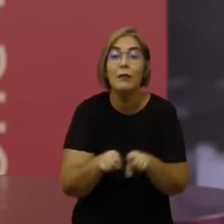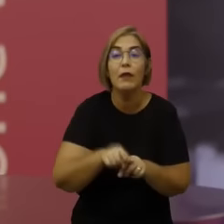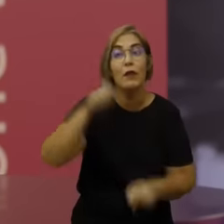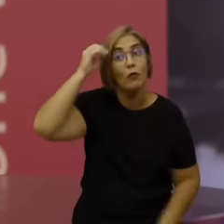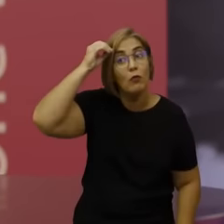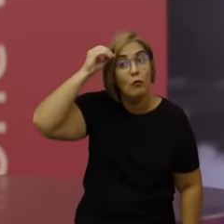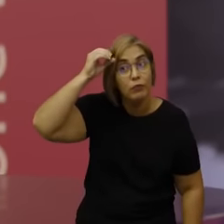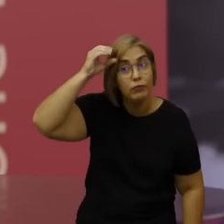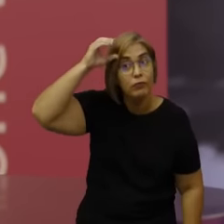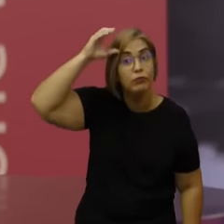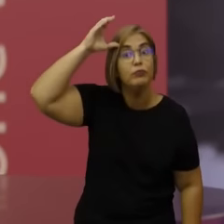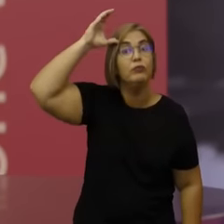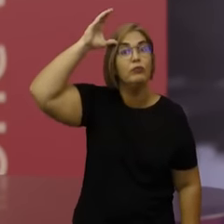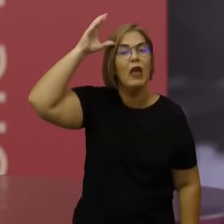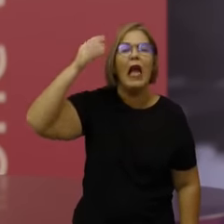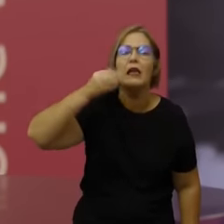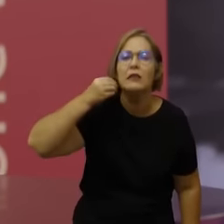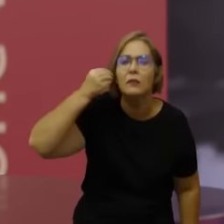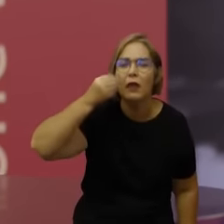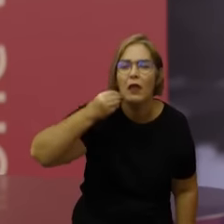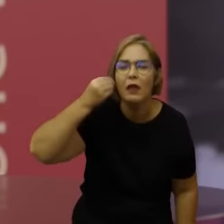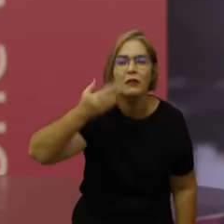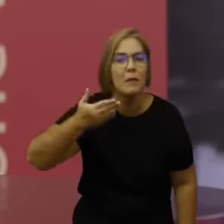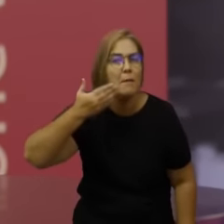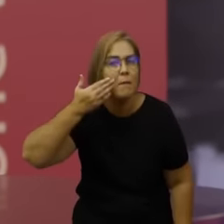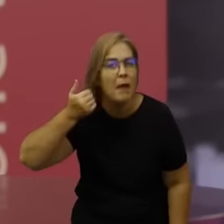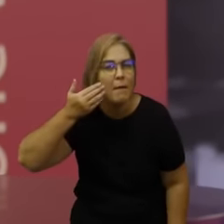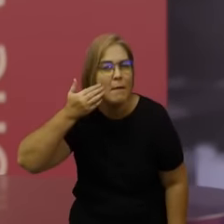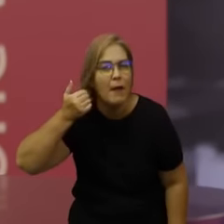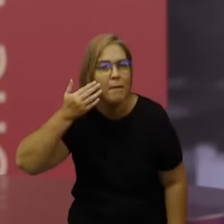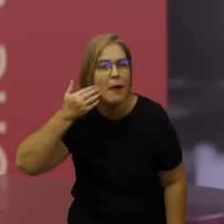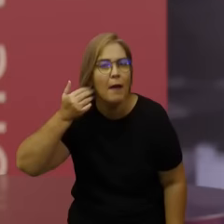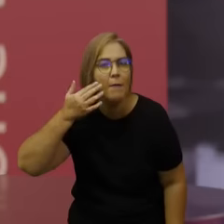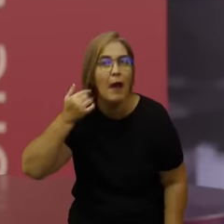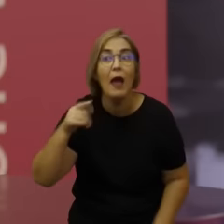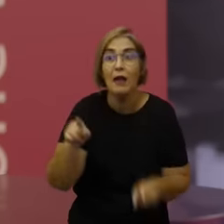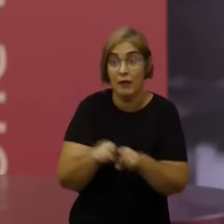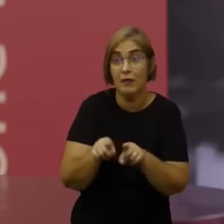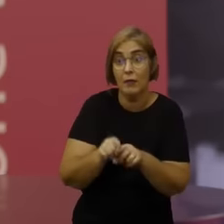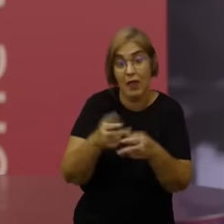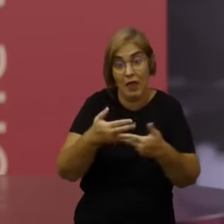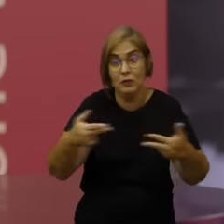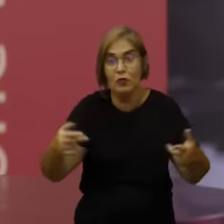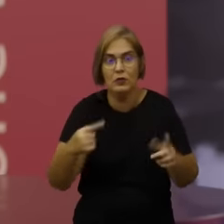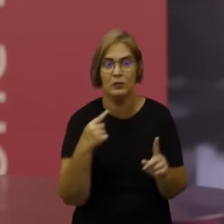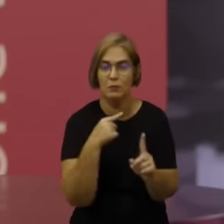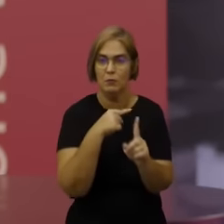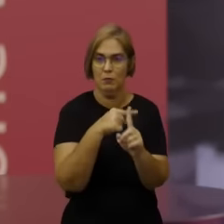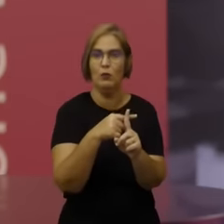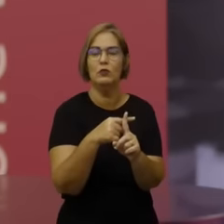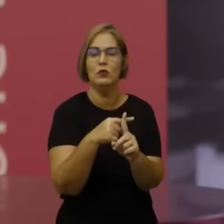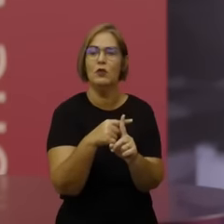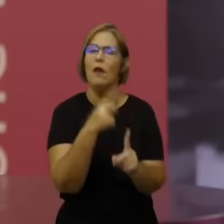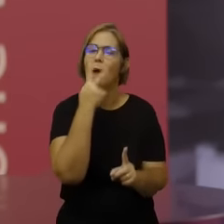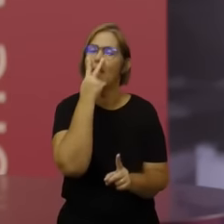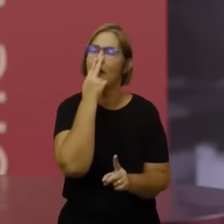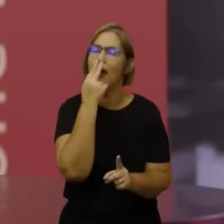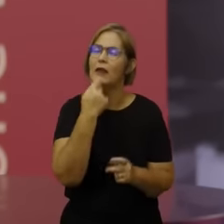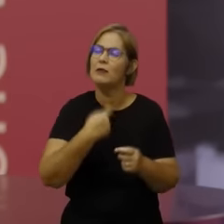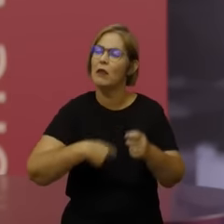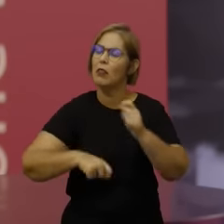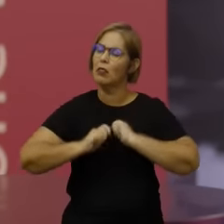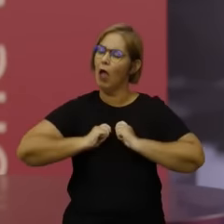o aprendizado com a experiência e o exercício da prudência e das virtudes poderia nos conduzir